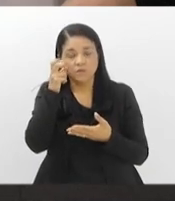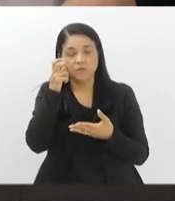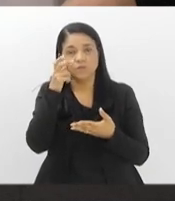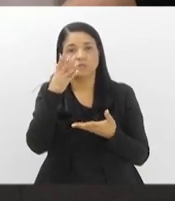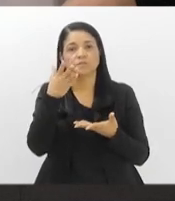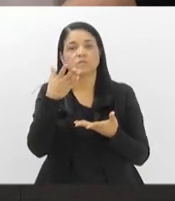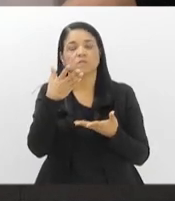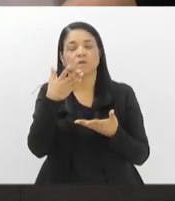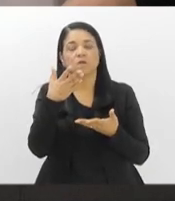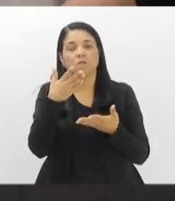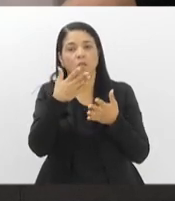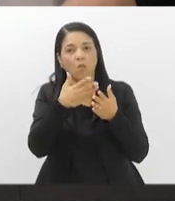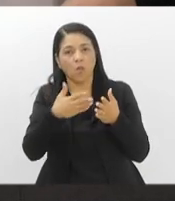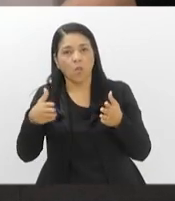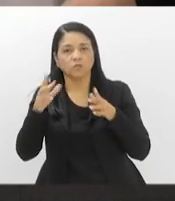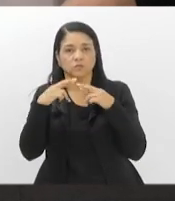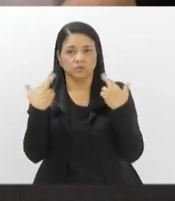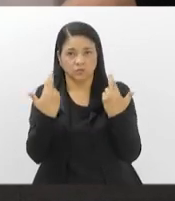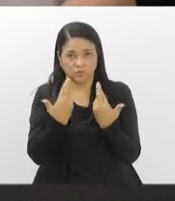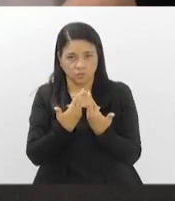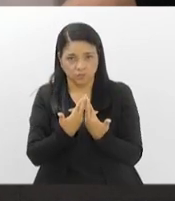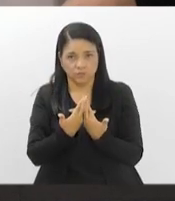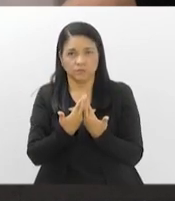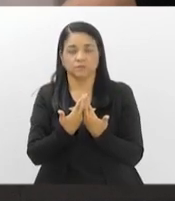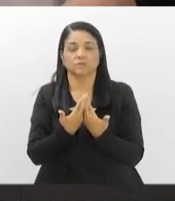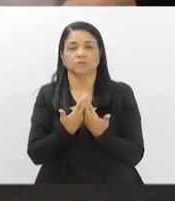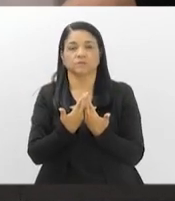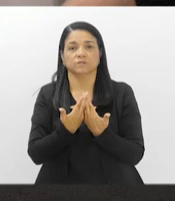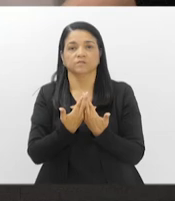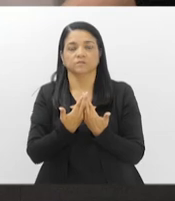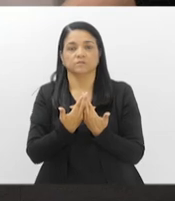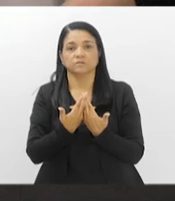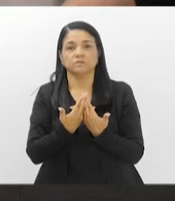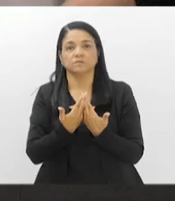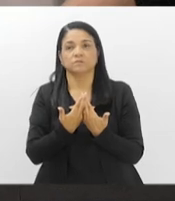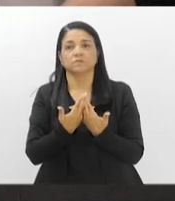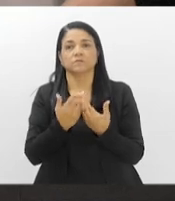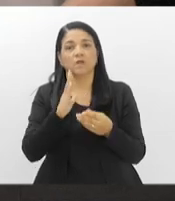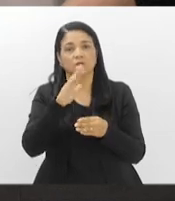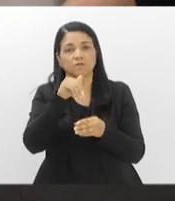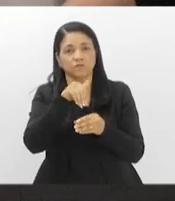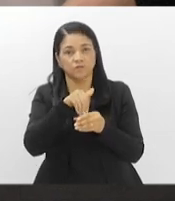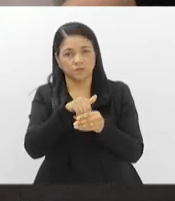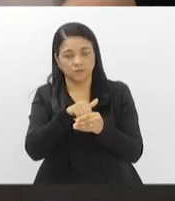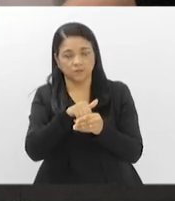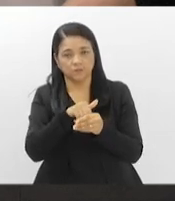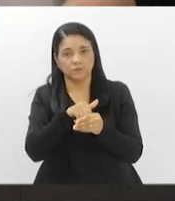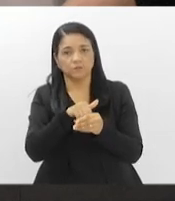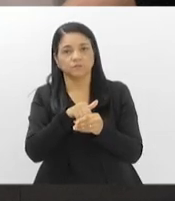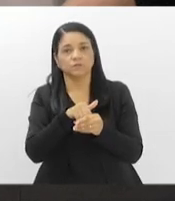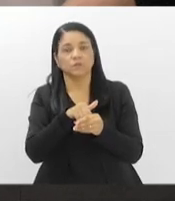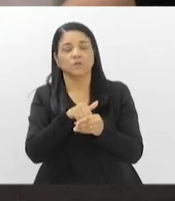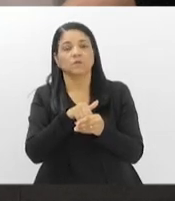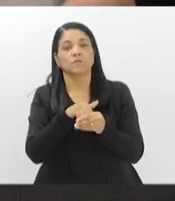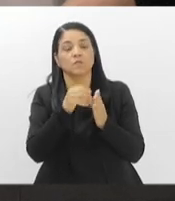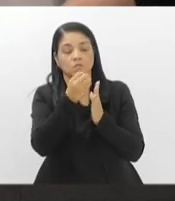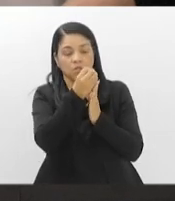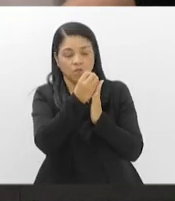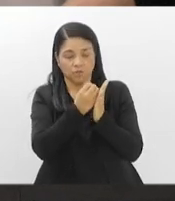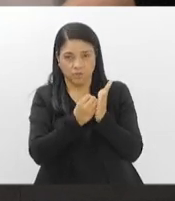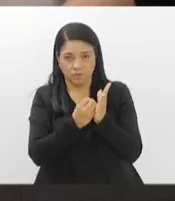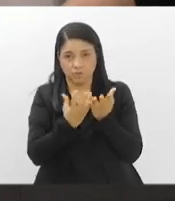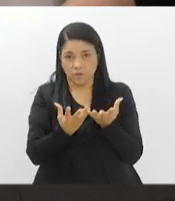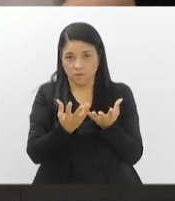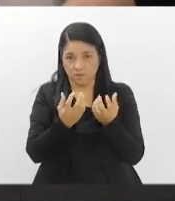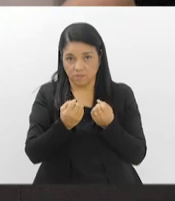Desse nosso trabalho e votando também a formatação né de receber por Ofício